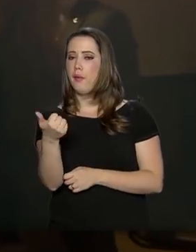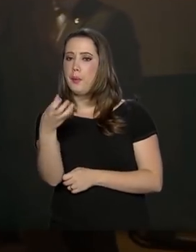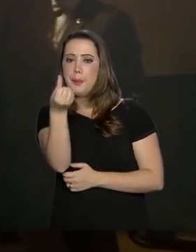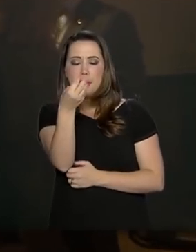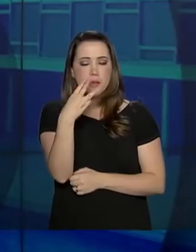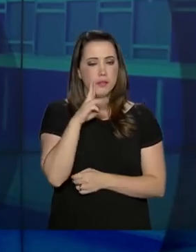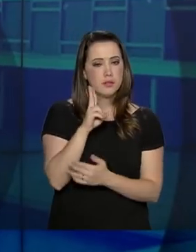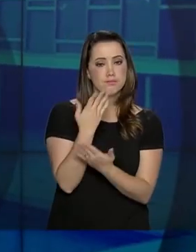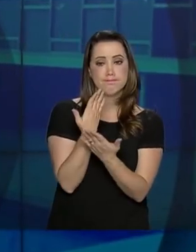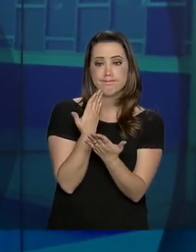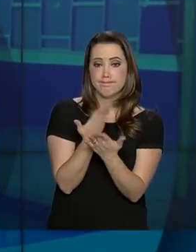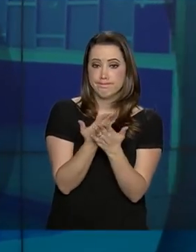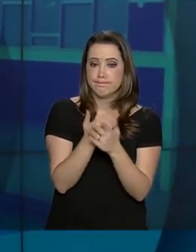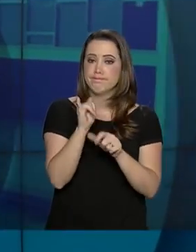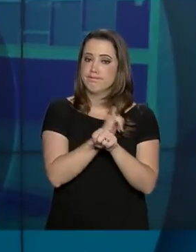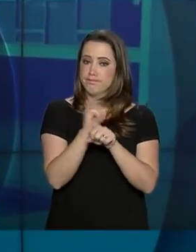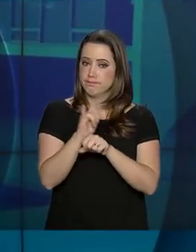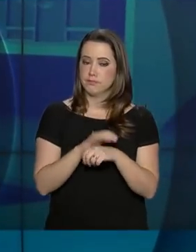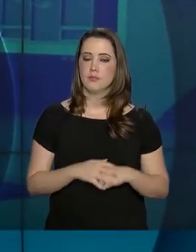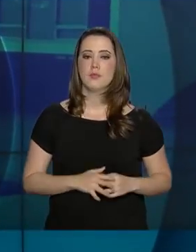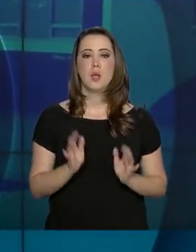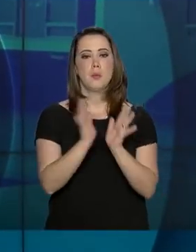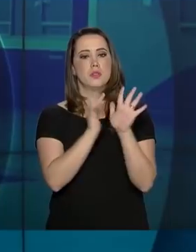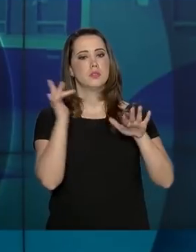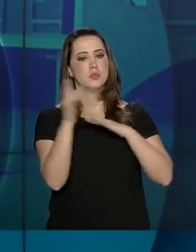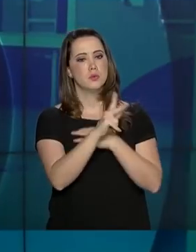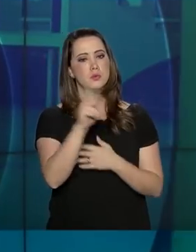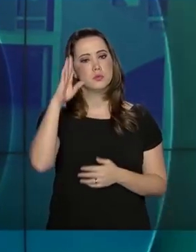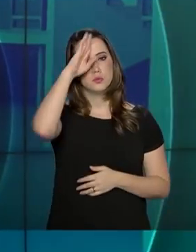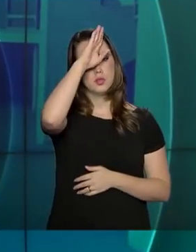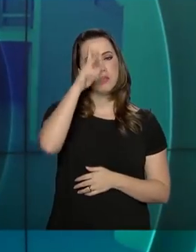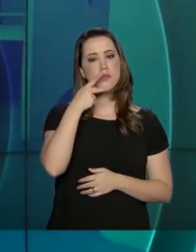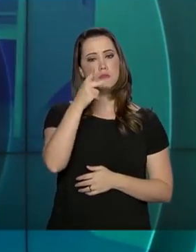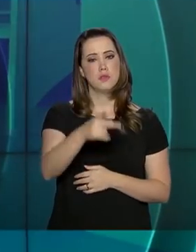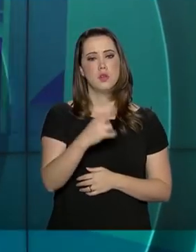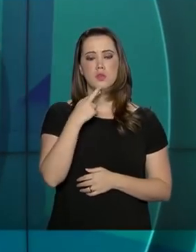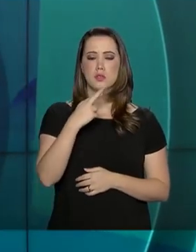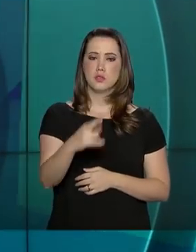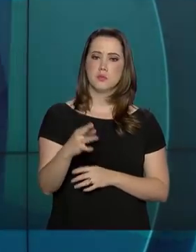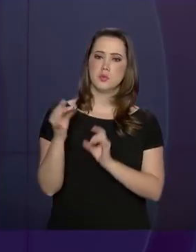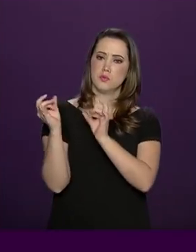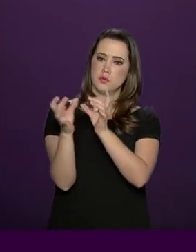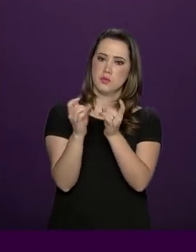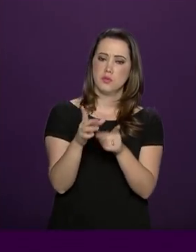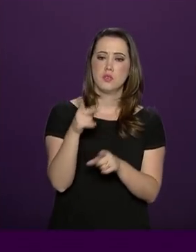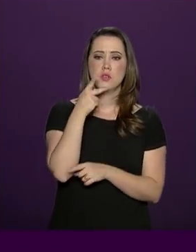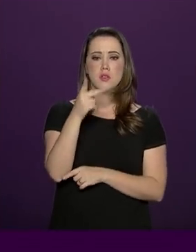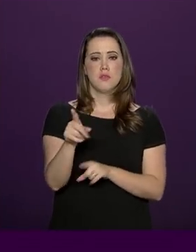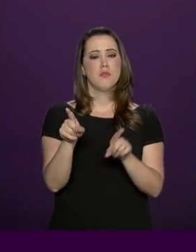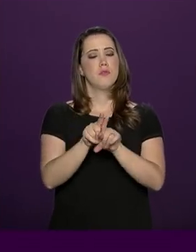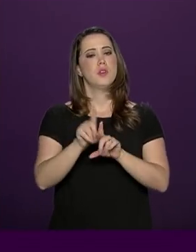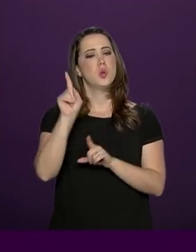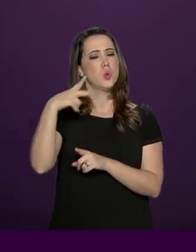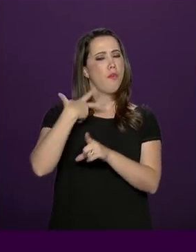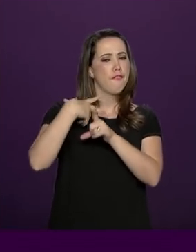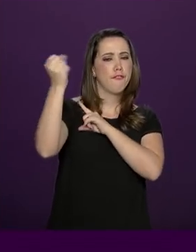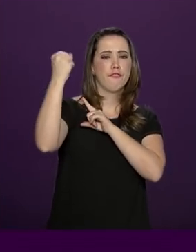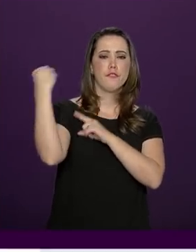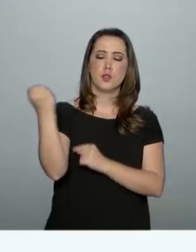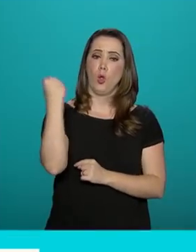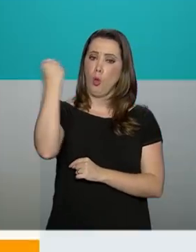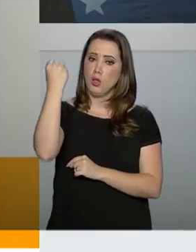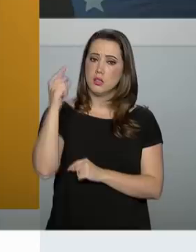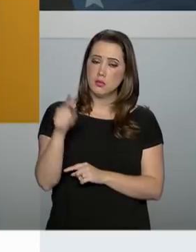estamos analisando. E pelas redes sociais, o presidente Jair Bolsonaro comentou o resultado do leilão. Disse que foi uma